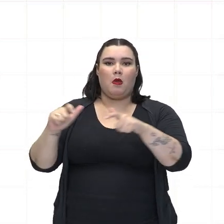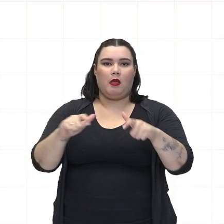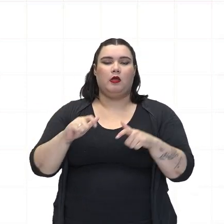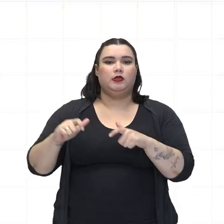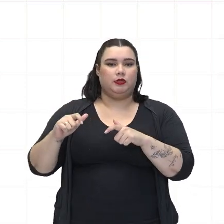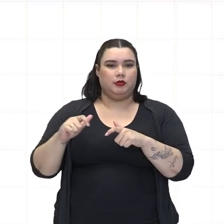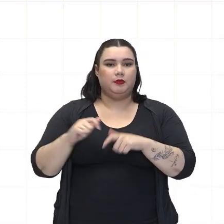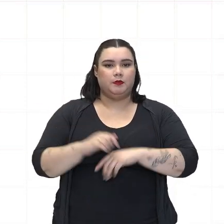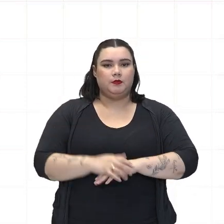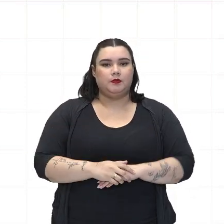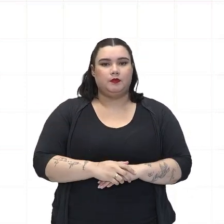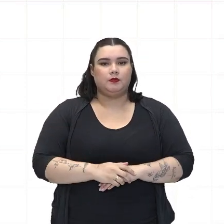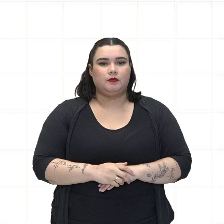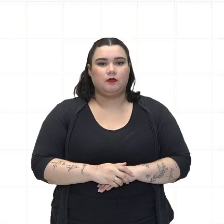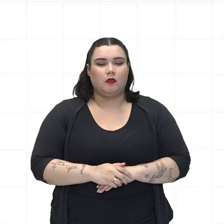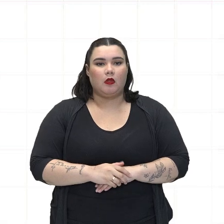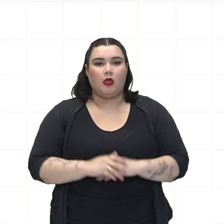adiante.